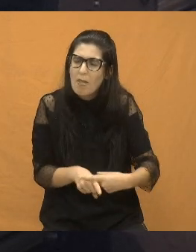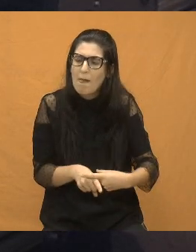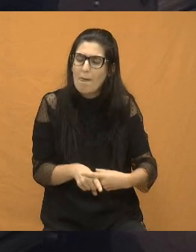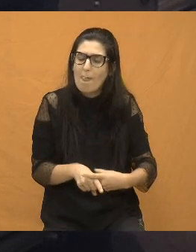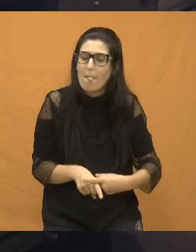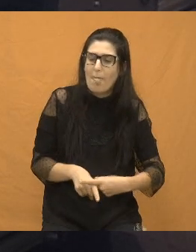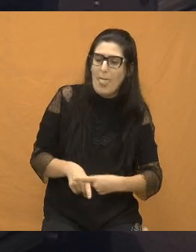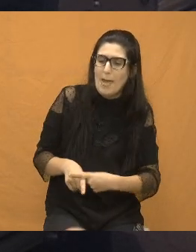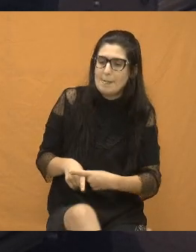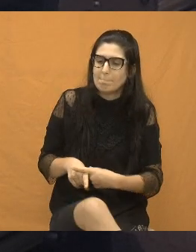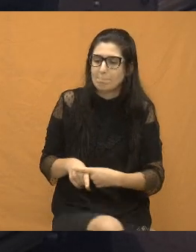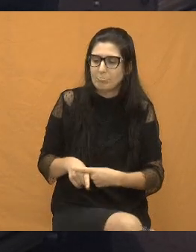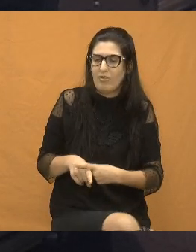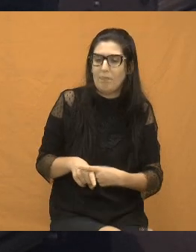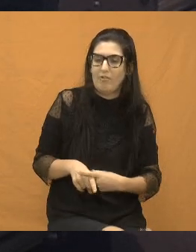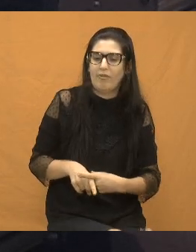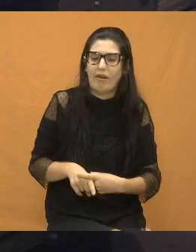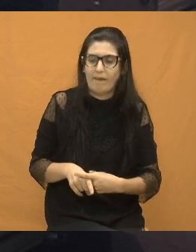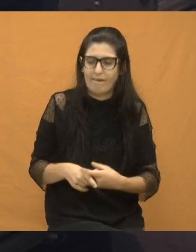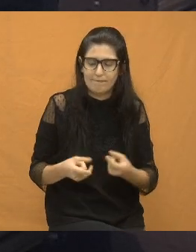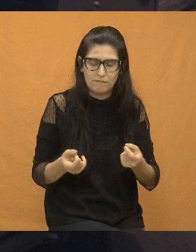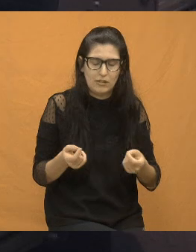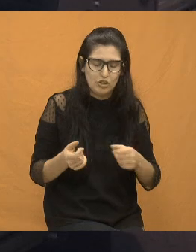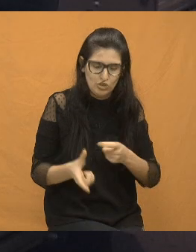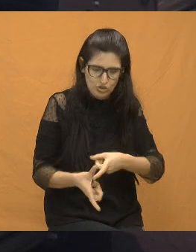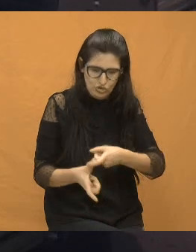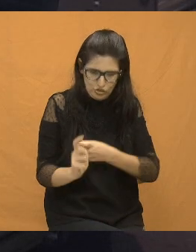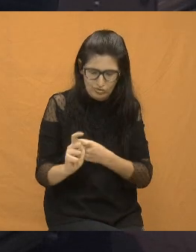recebeu só 70%?